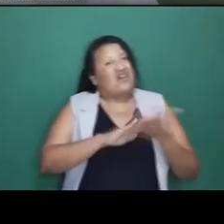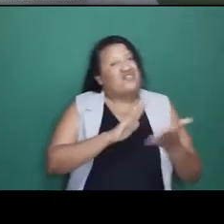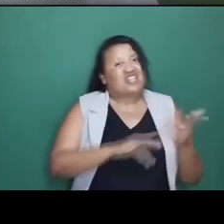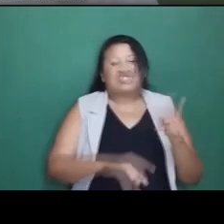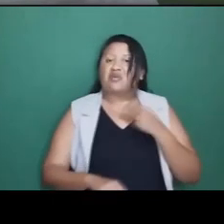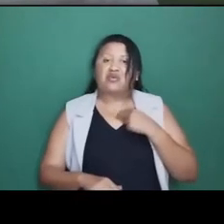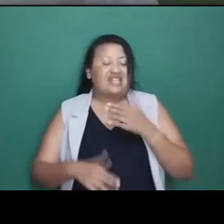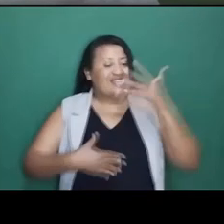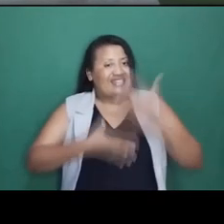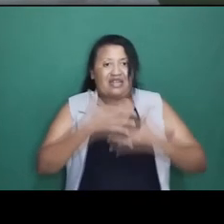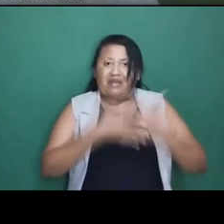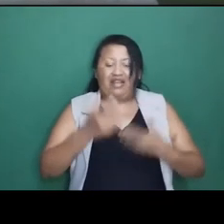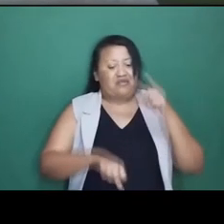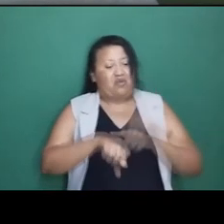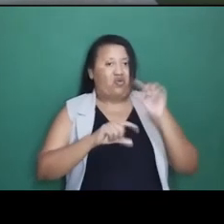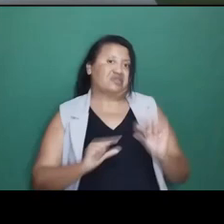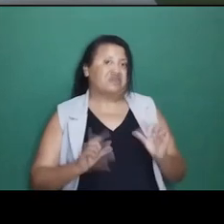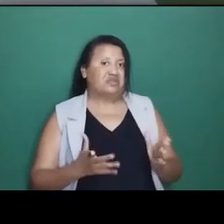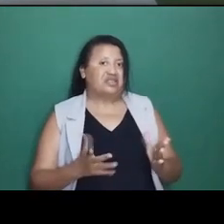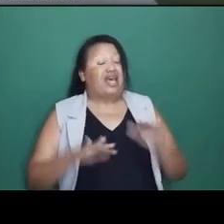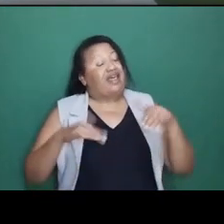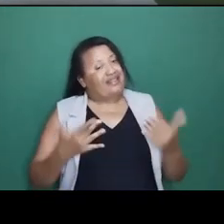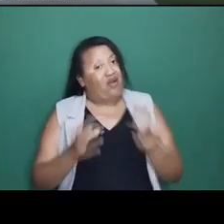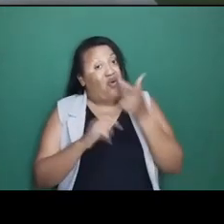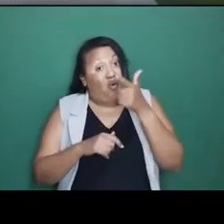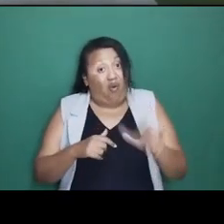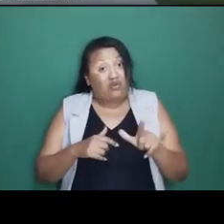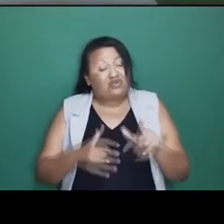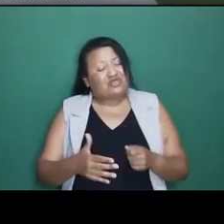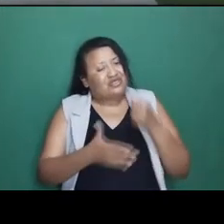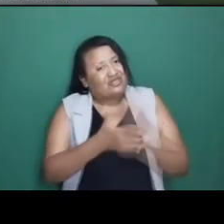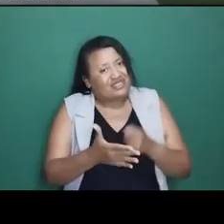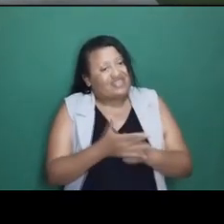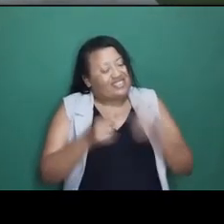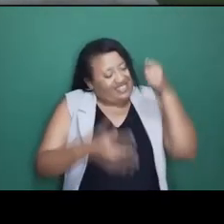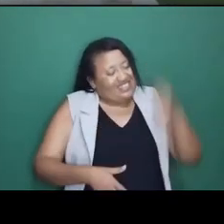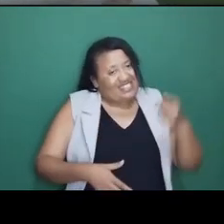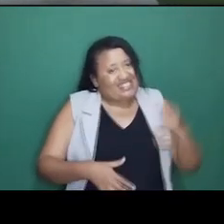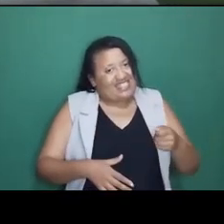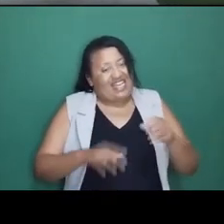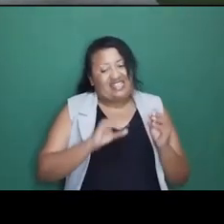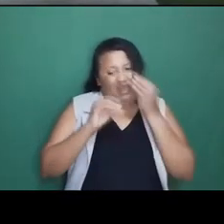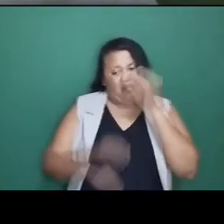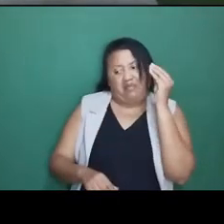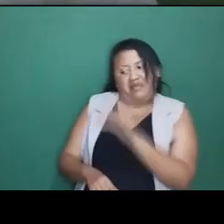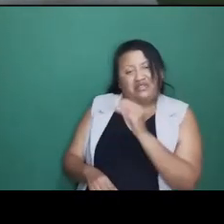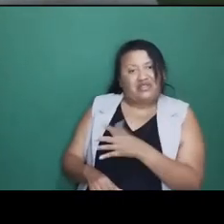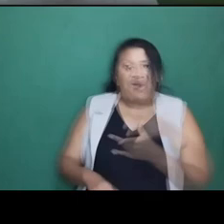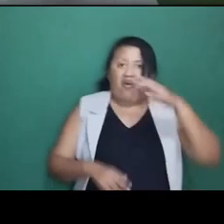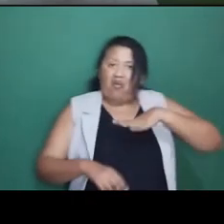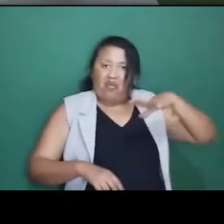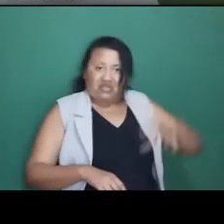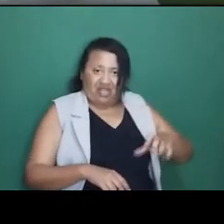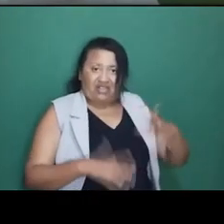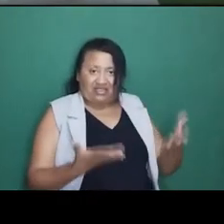preparada em pouco tempo Outro fator impulsionar a decisão e deixar Portugal de deixar Portugal de acordo